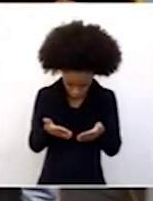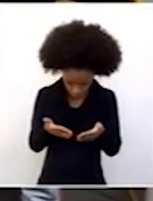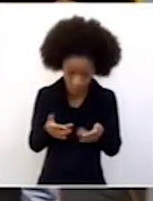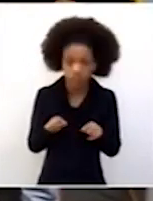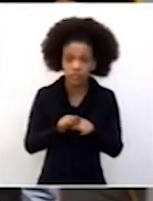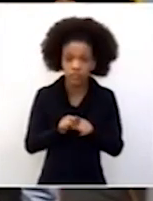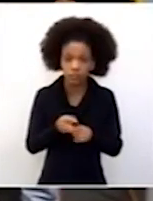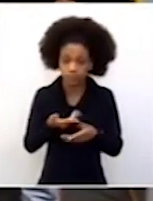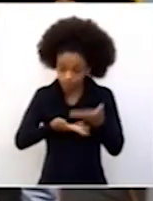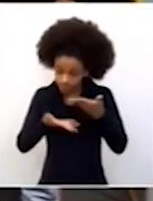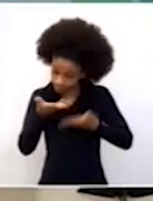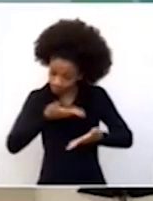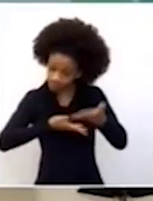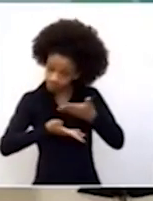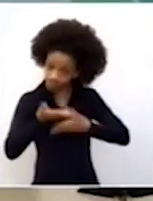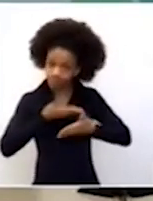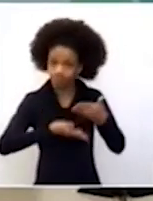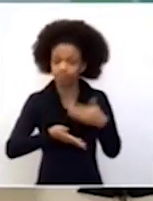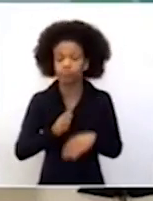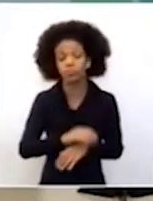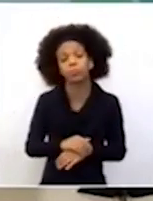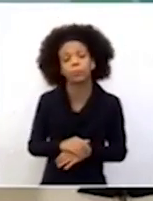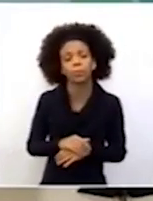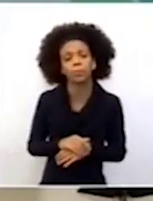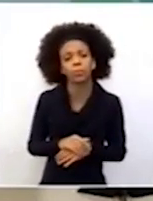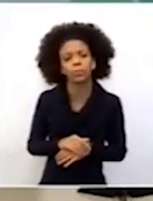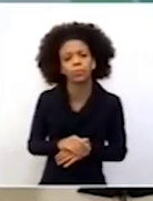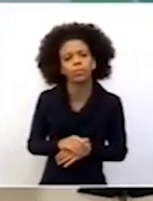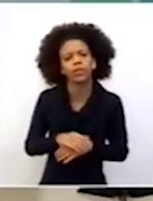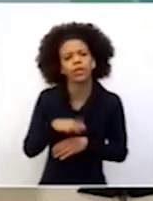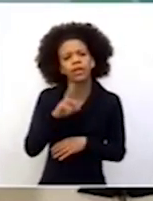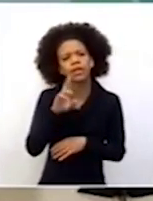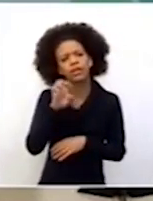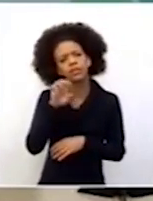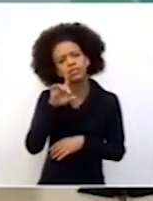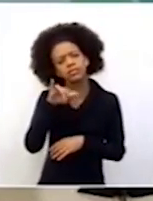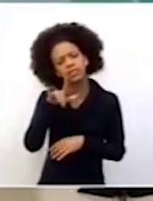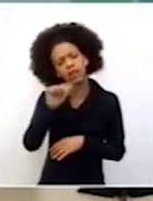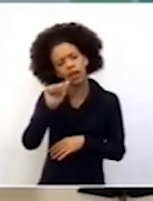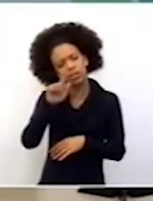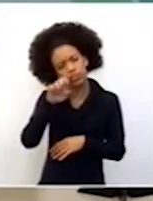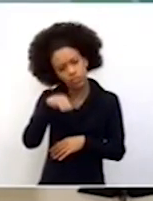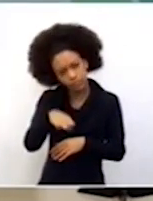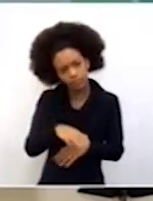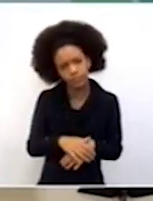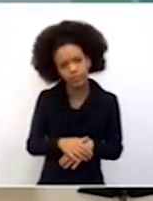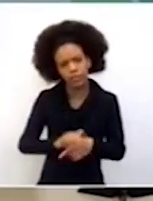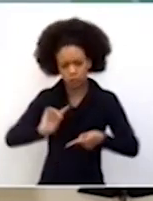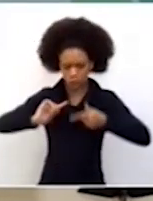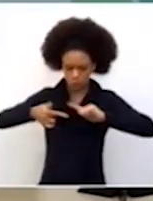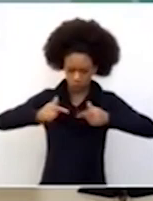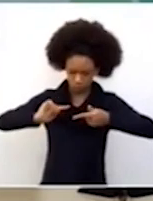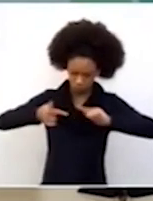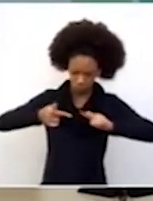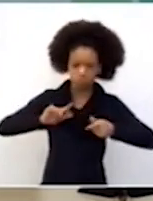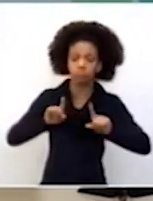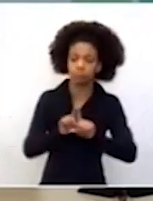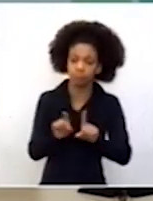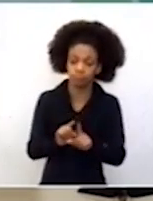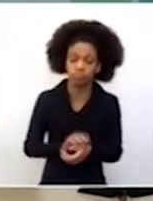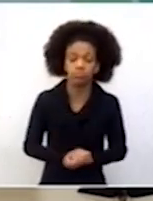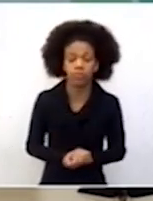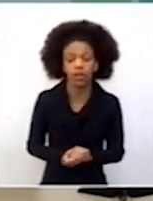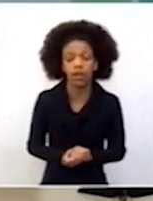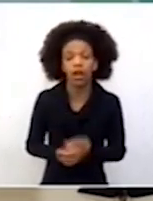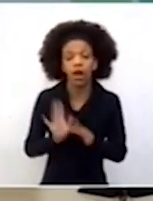interação. A Pro Maria Ângela, reciclagem, formas geométricas. A Pro Ana Paula